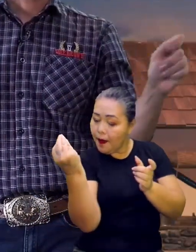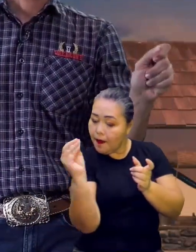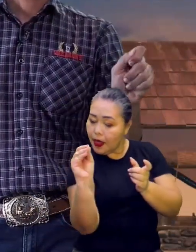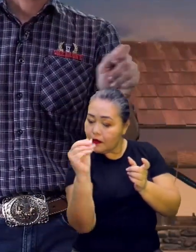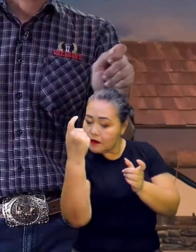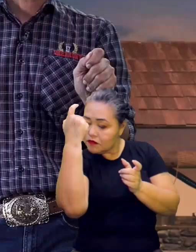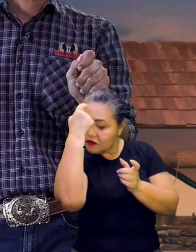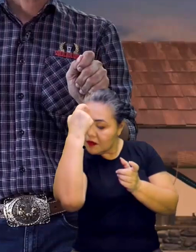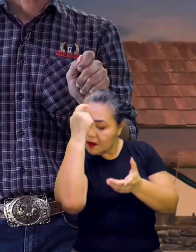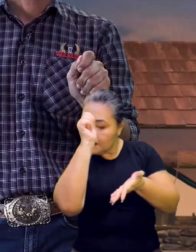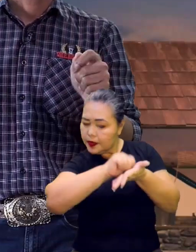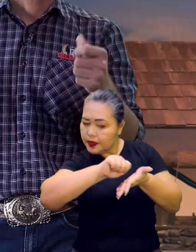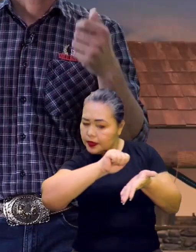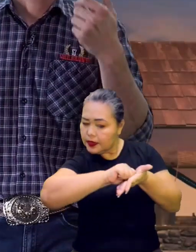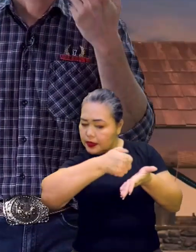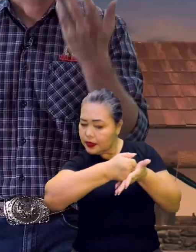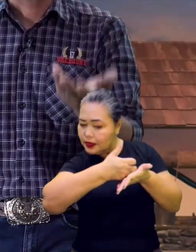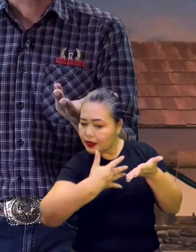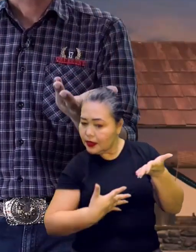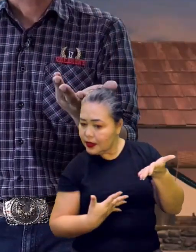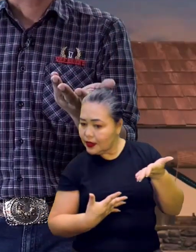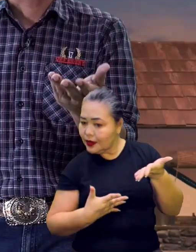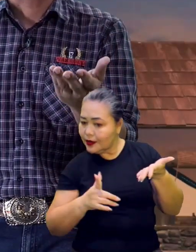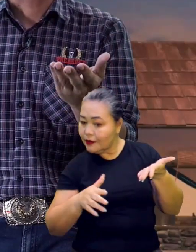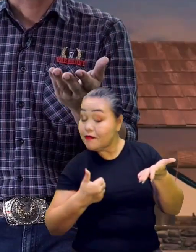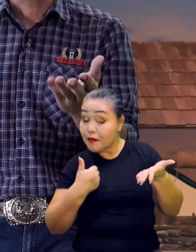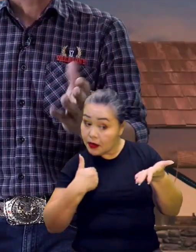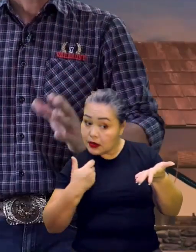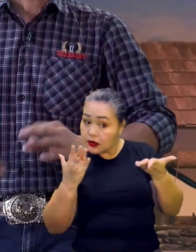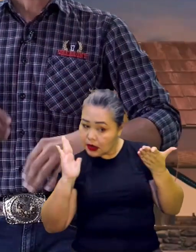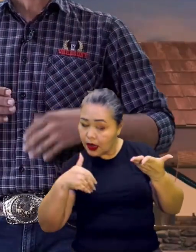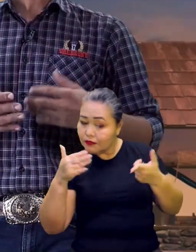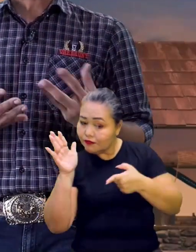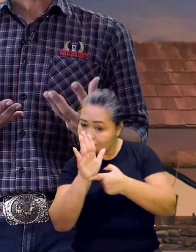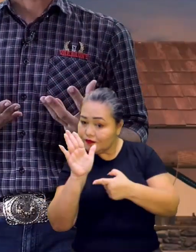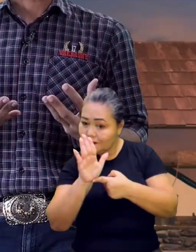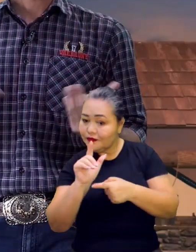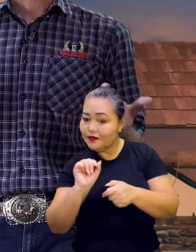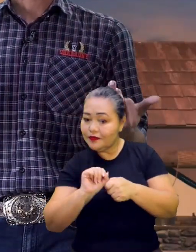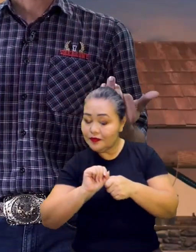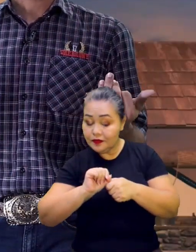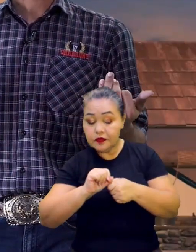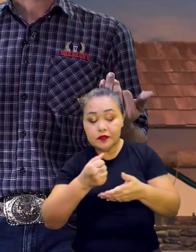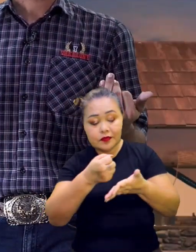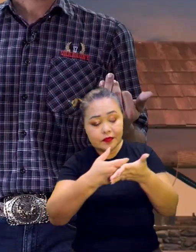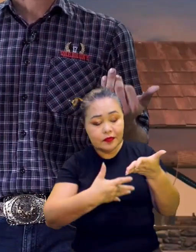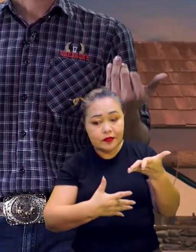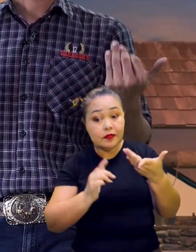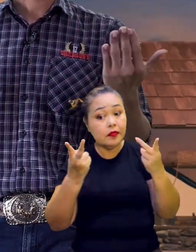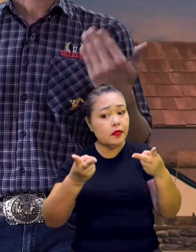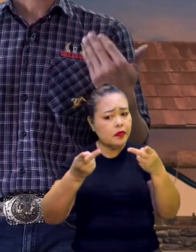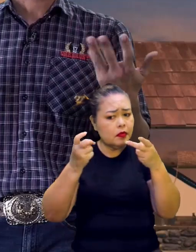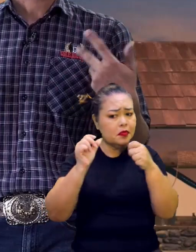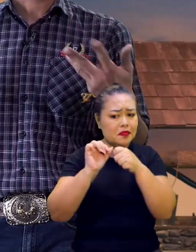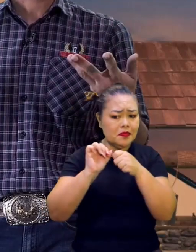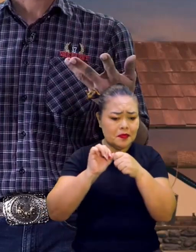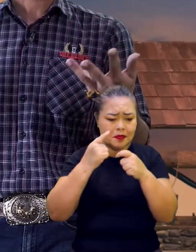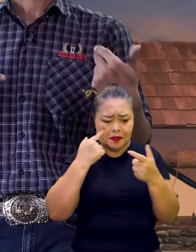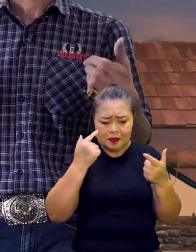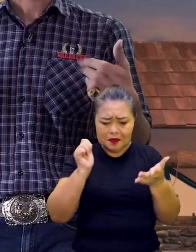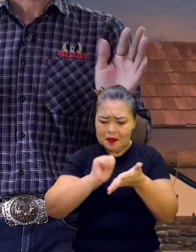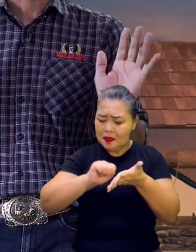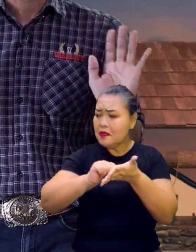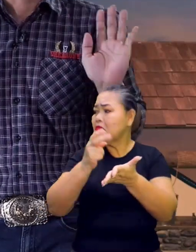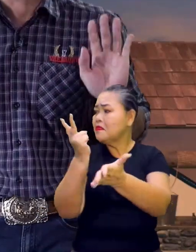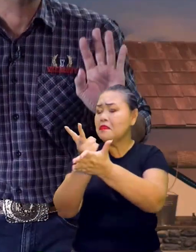pensamento em escrita seja favorecida, tá bom? Então, durante o comentário, se você perceber, nossa, mas o que eu escrevi é a mesma